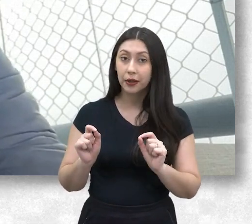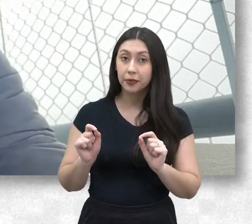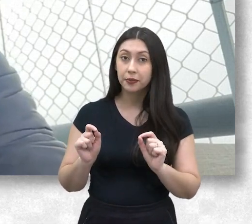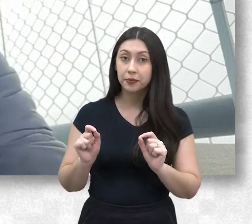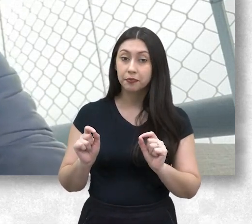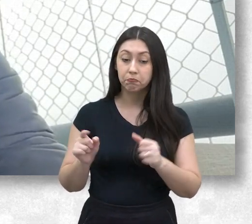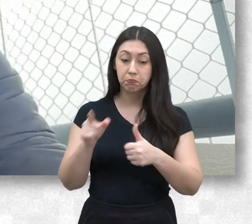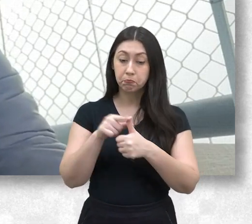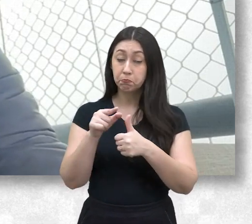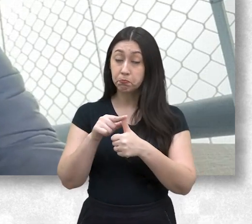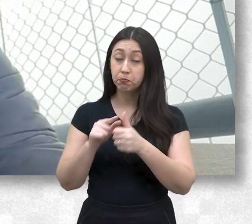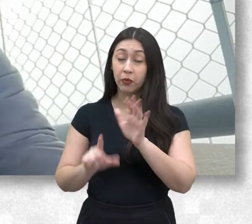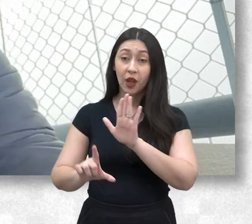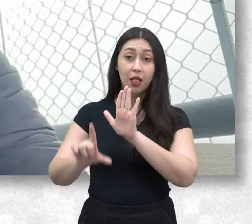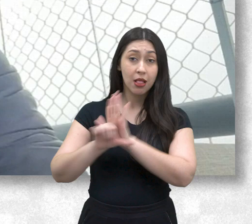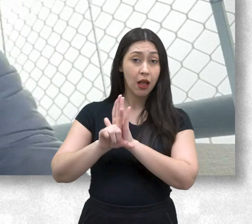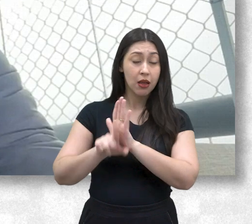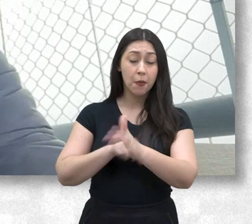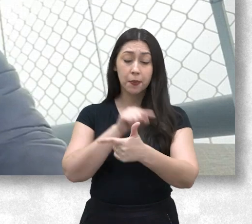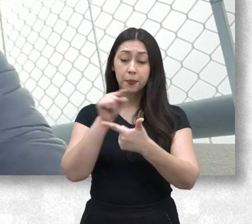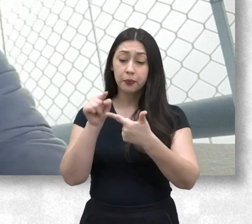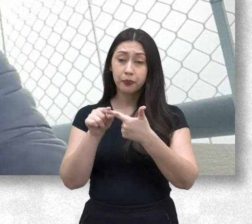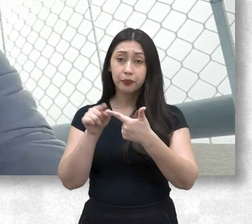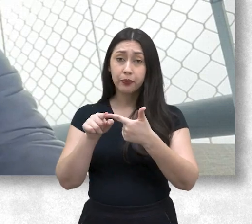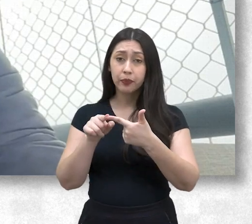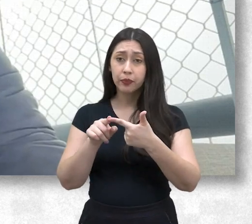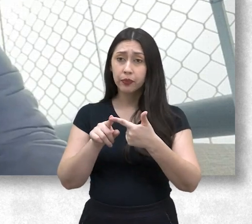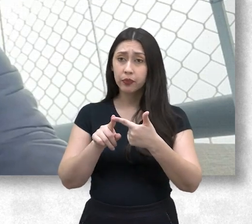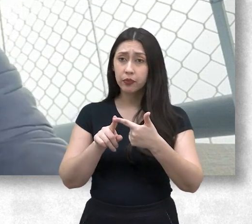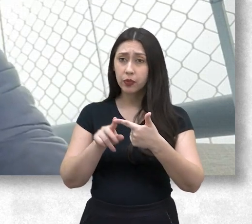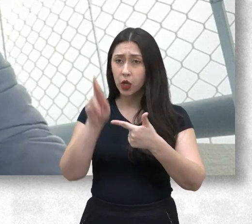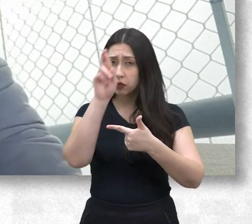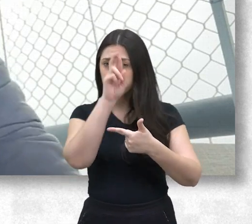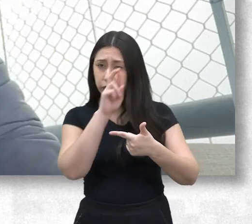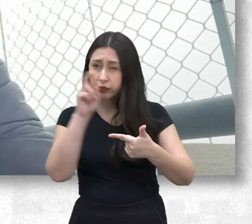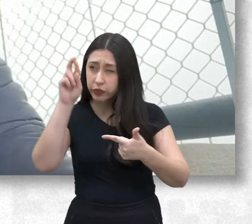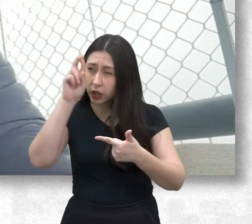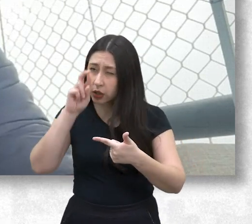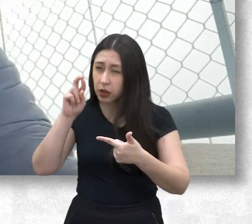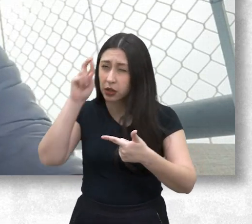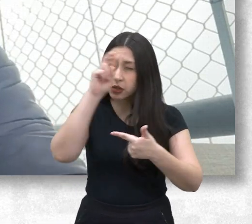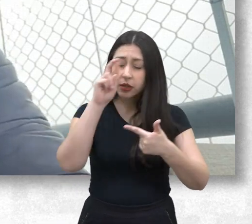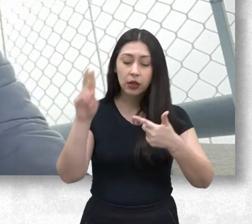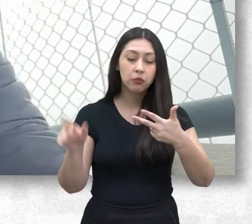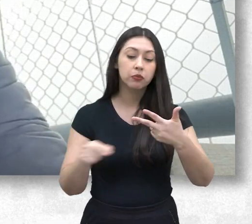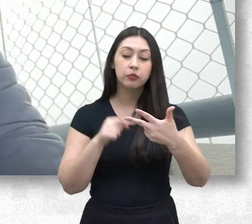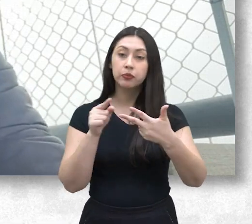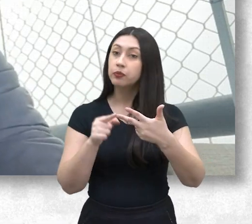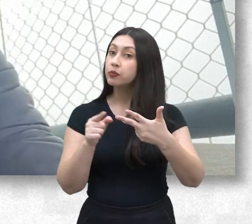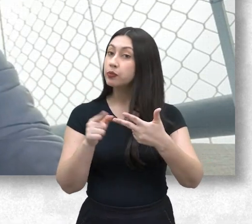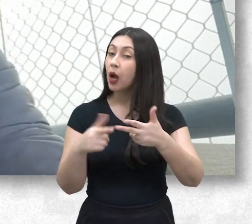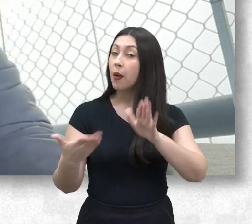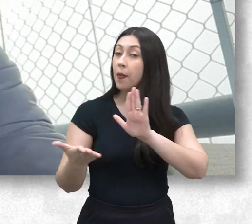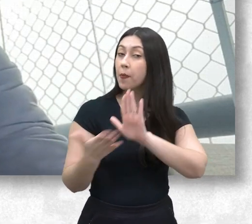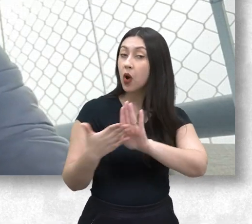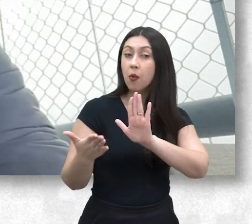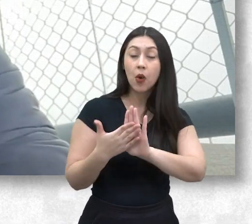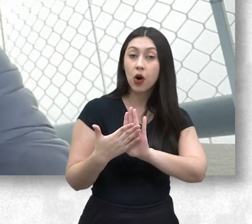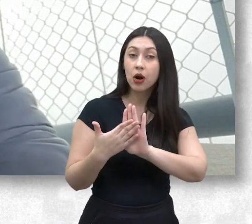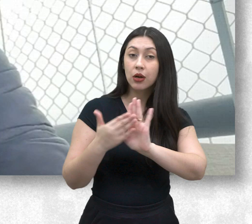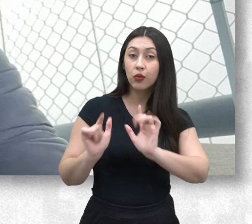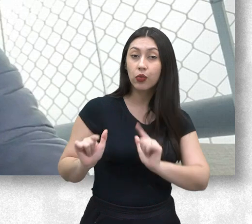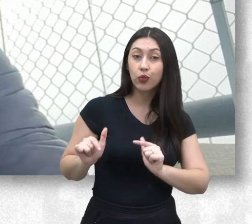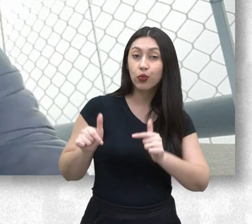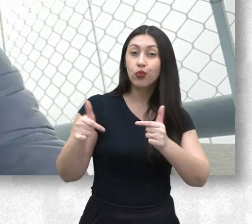né? Não só a parte de fazer leis, que é você também fiscalizar, você propor até certas